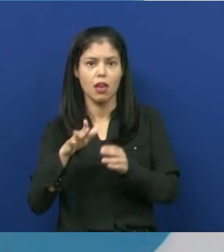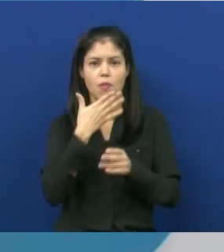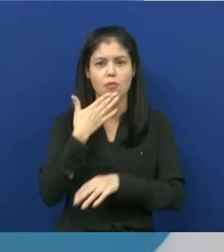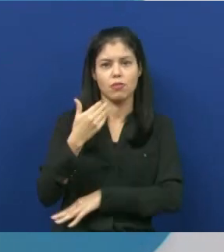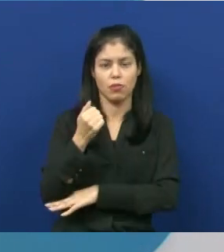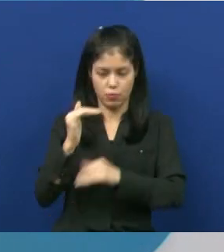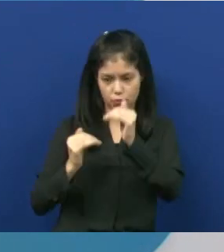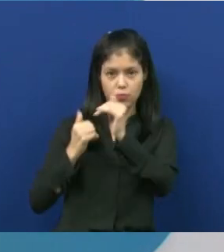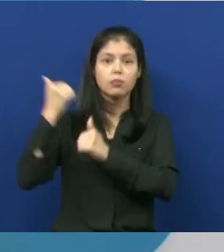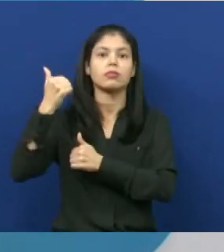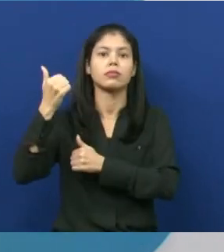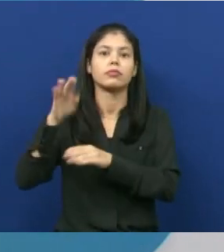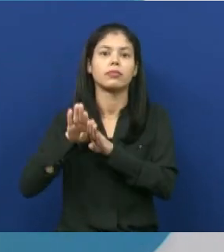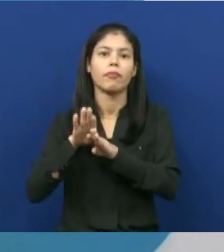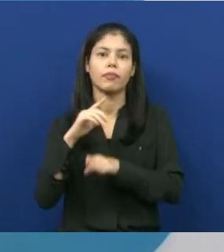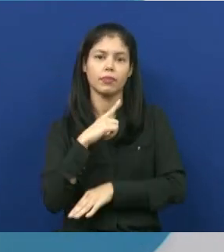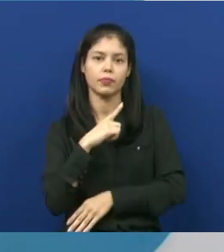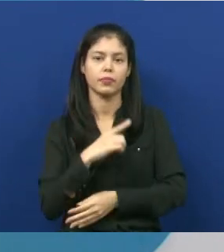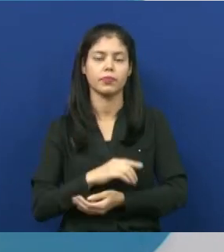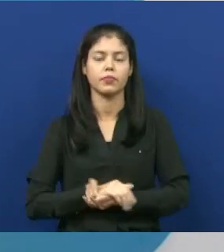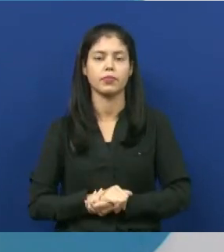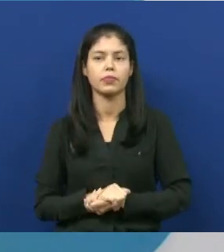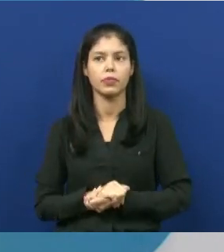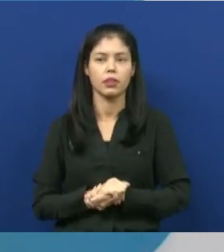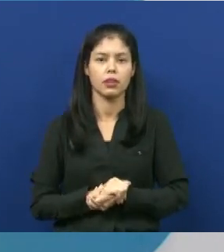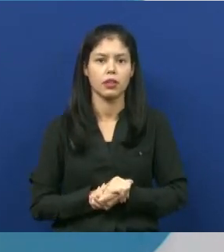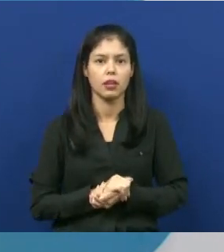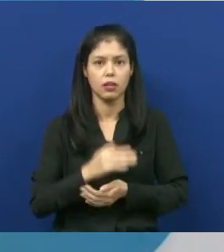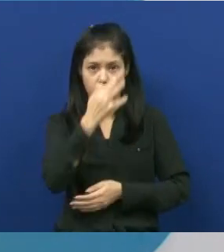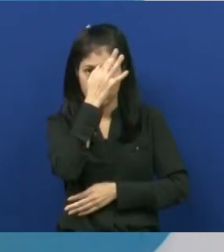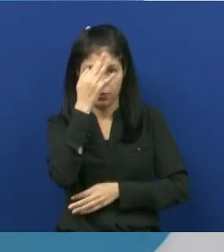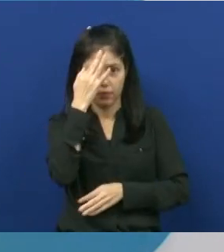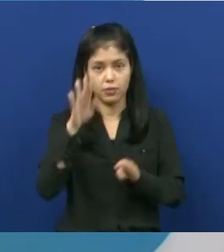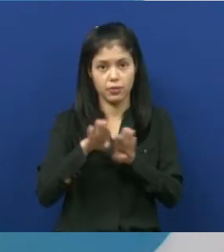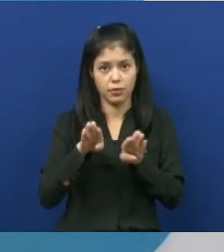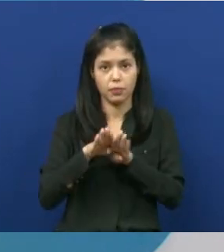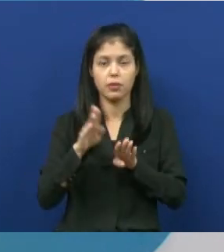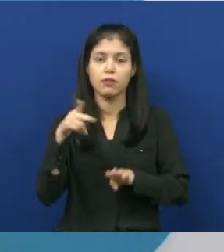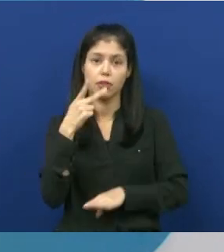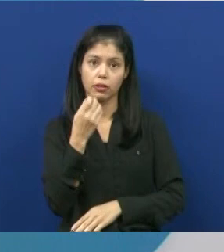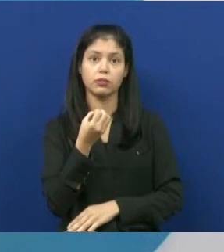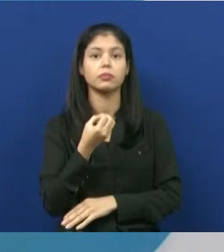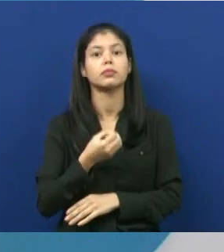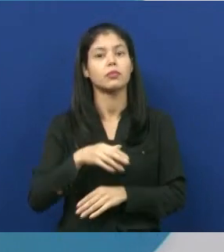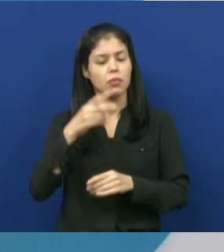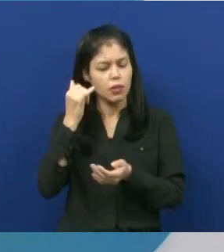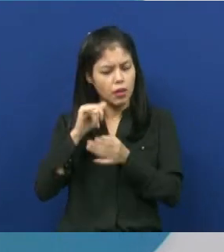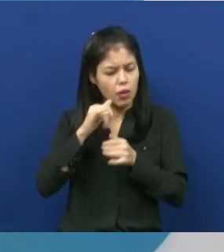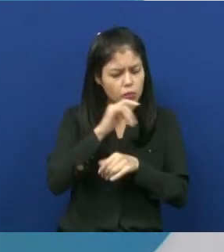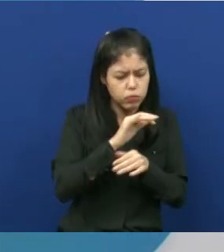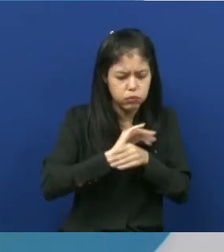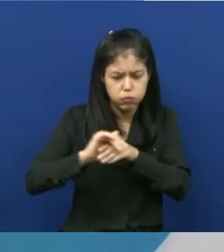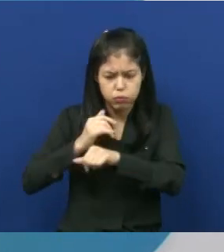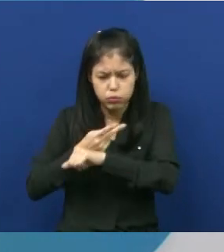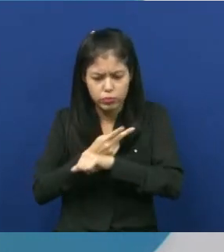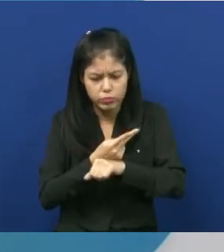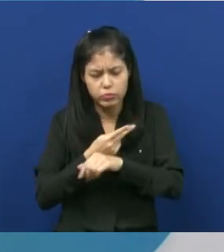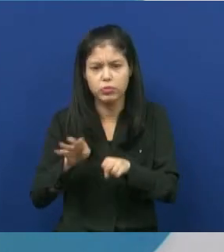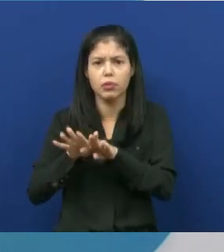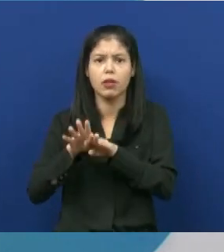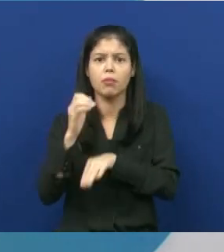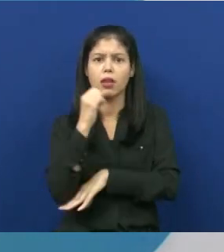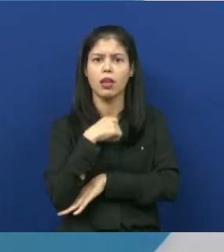seria subjetiva? Bom, com relação à filosofia, é possível fazer, sim, uma investigação acerca do